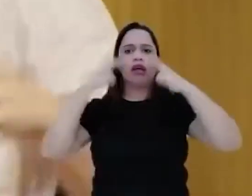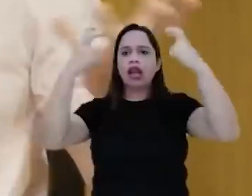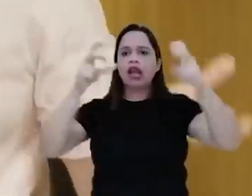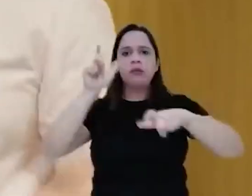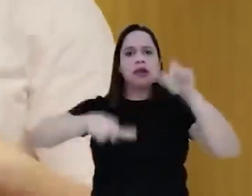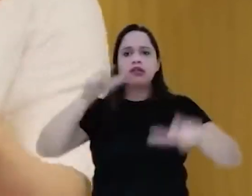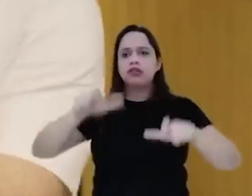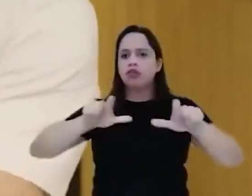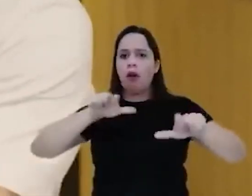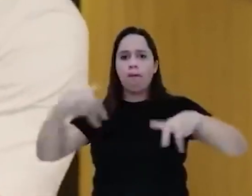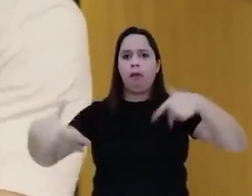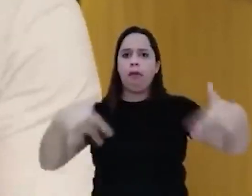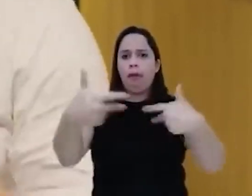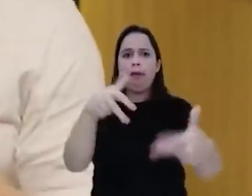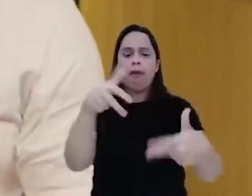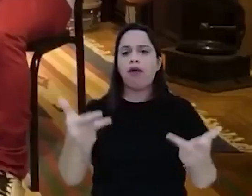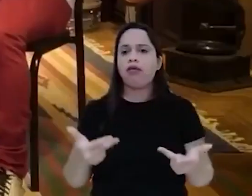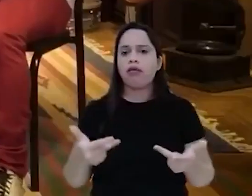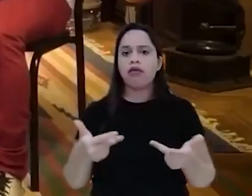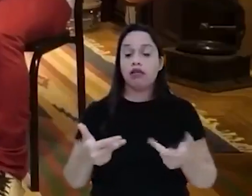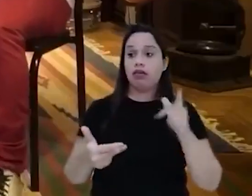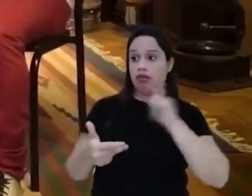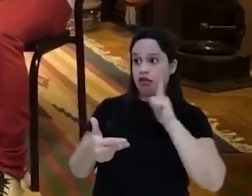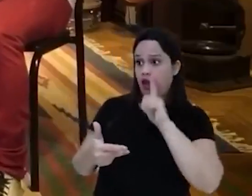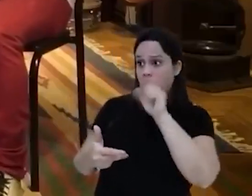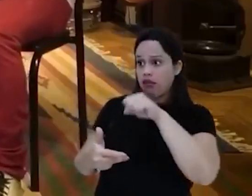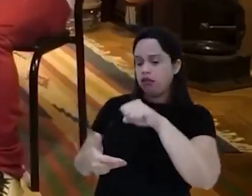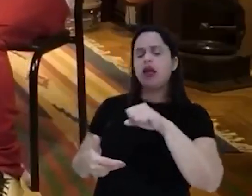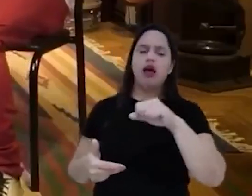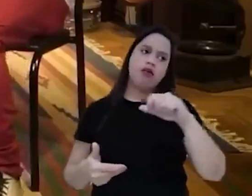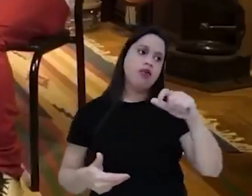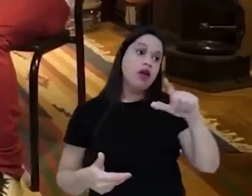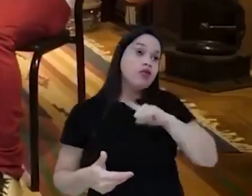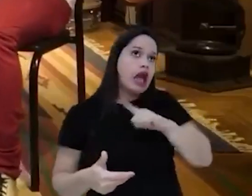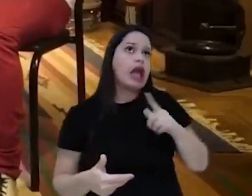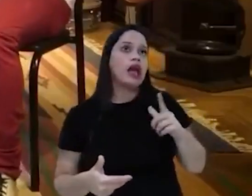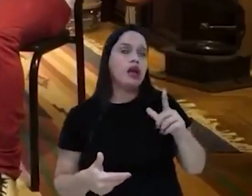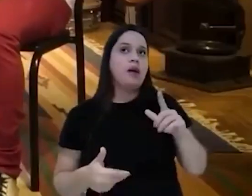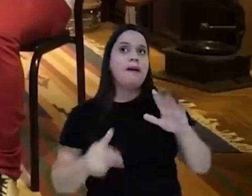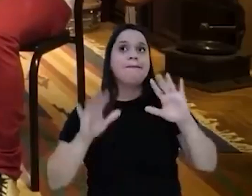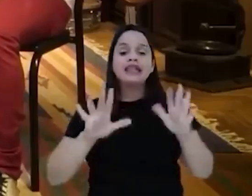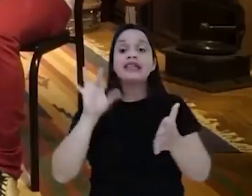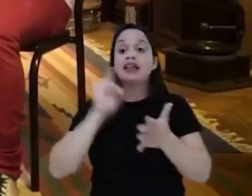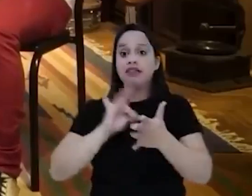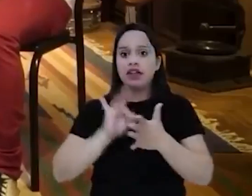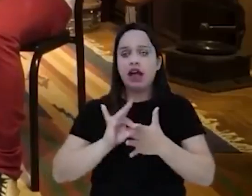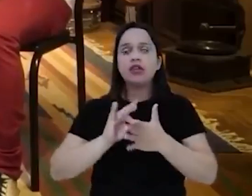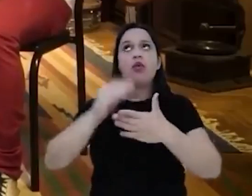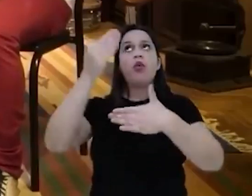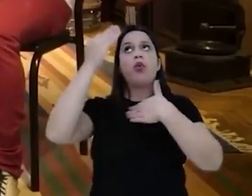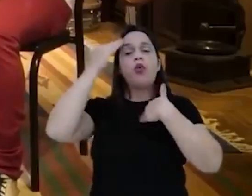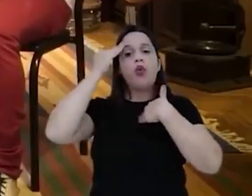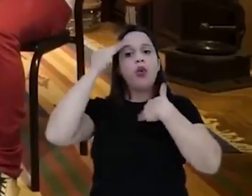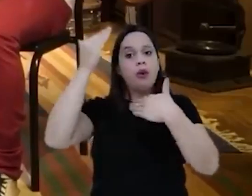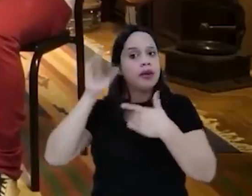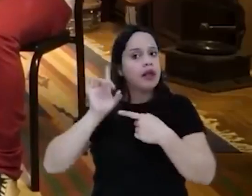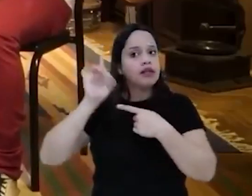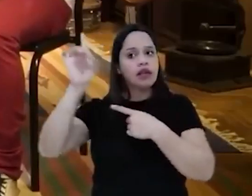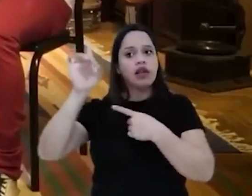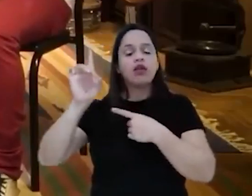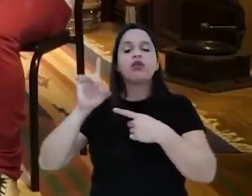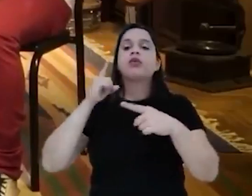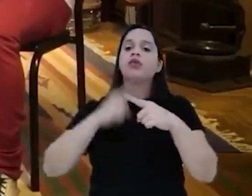pessoas gritos o celular de alguém que sobreviveu a acidente na verdade assim cara eu não graças a Deus